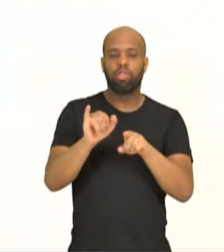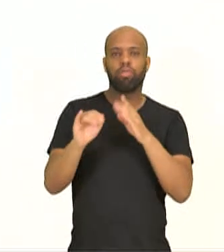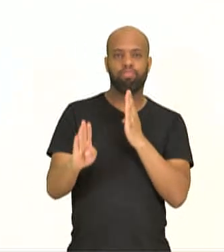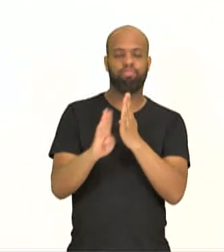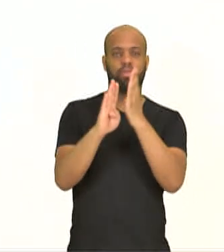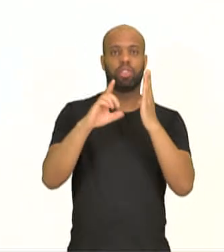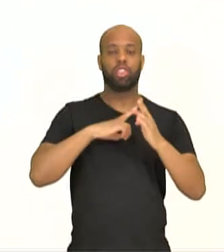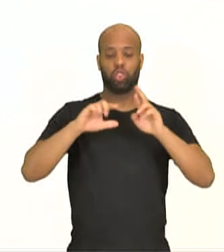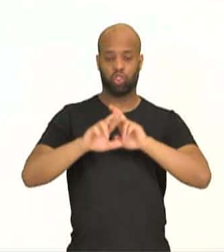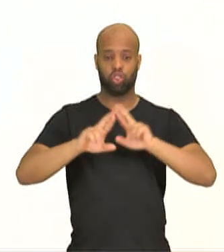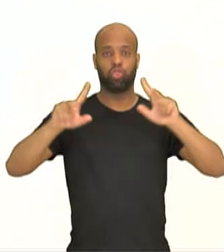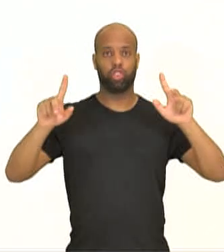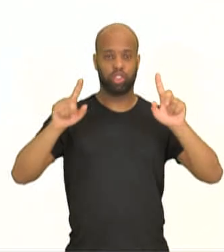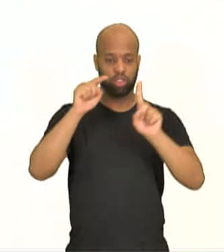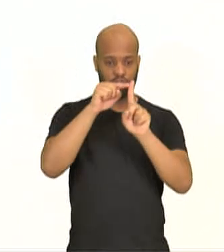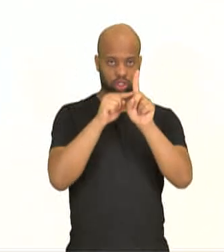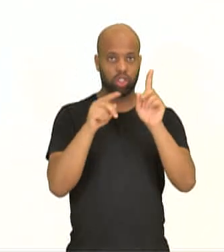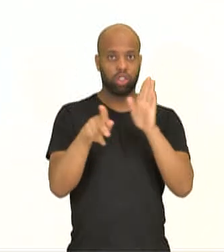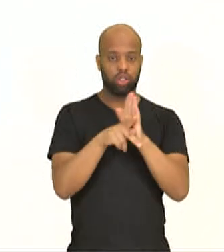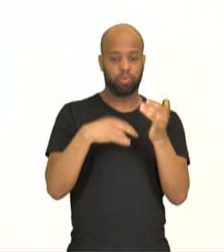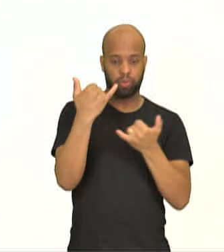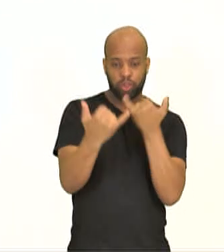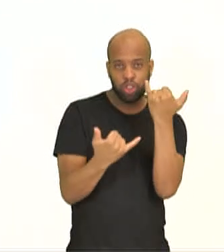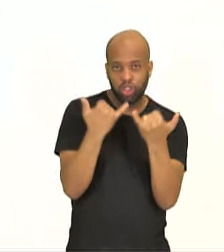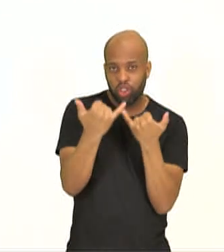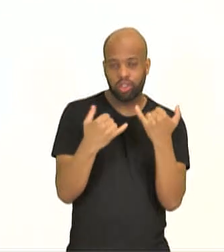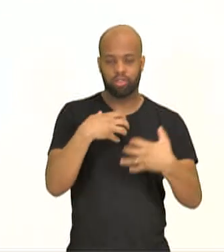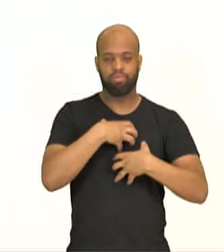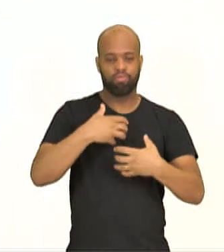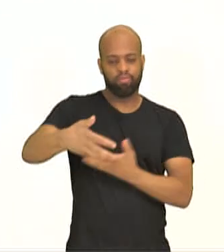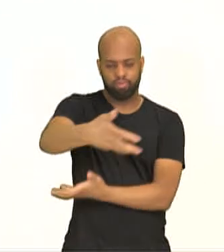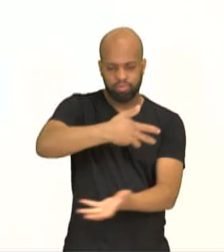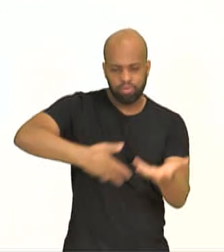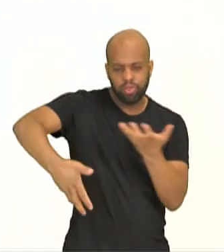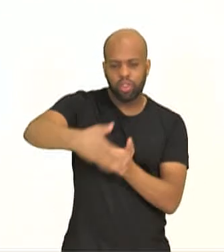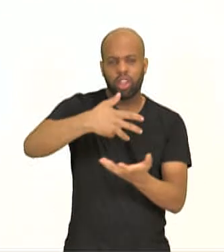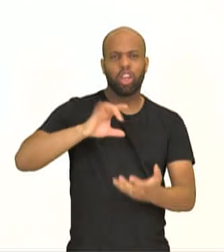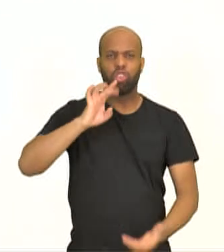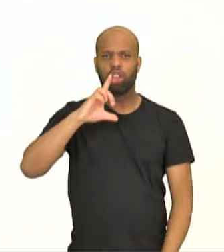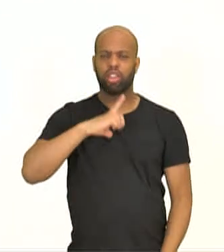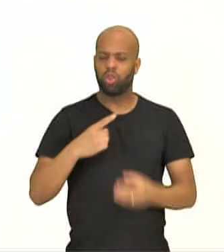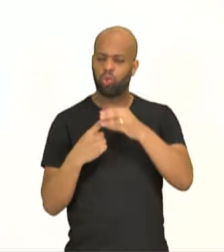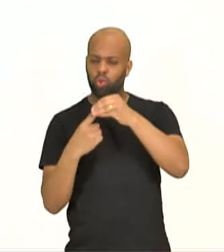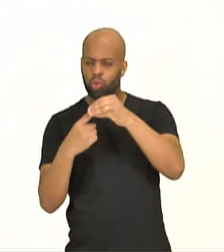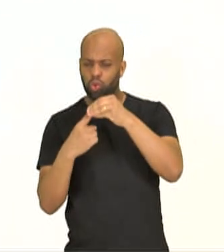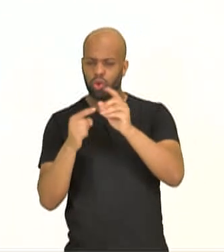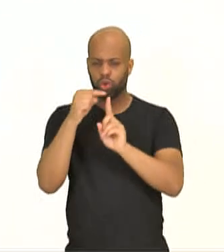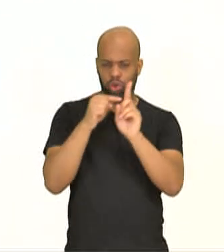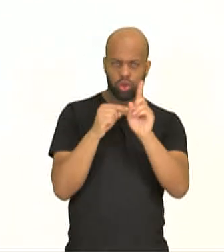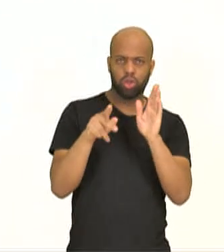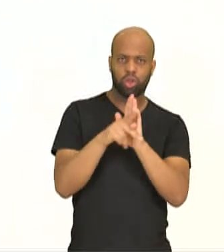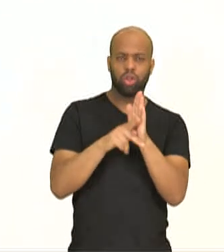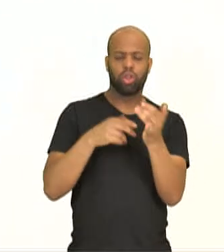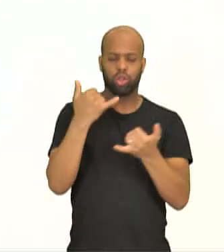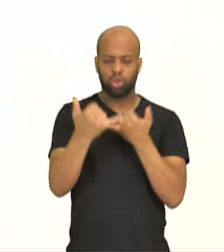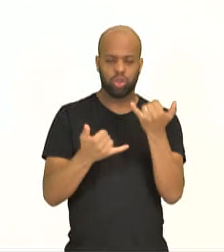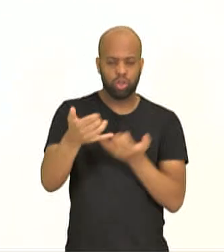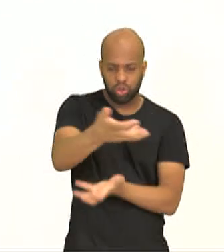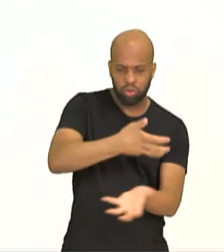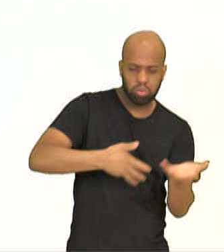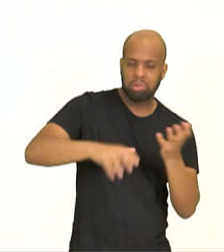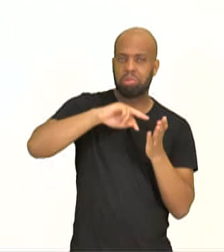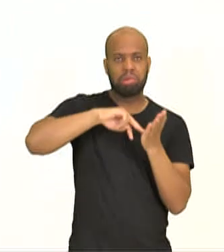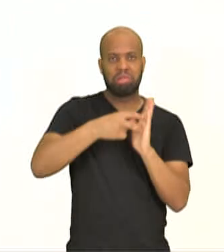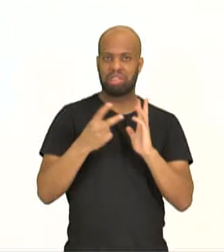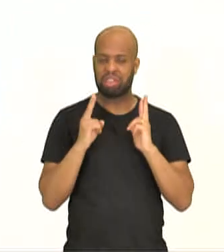diferentes tipos de jogos cooperativos. Então, será que existe só um tipo de jogo cooperativo? Será que jogo cooperativo é tudo a mesma